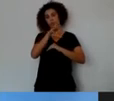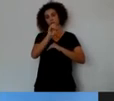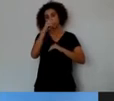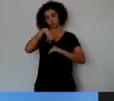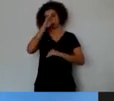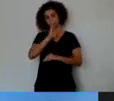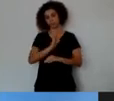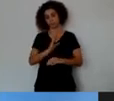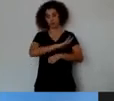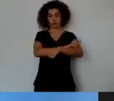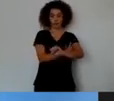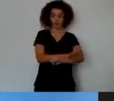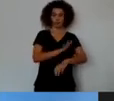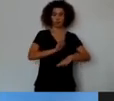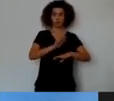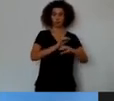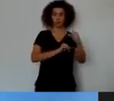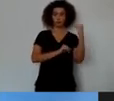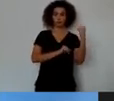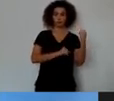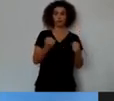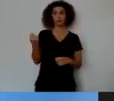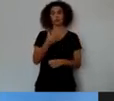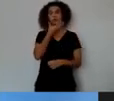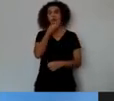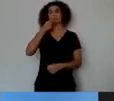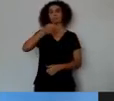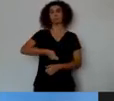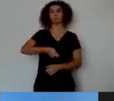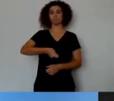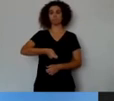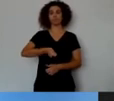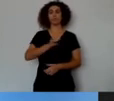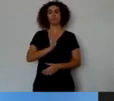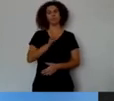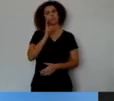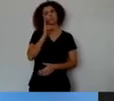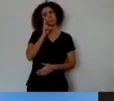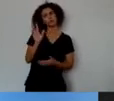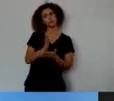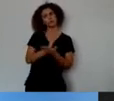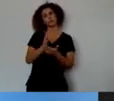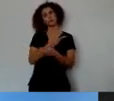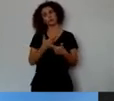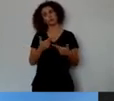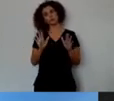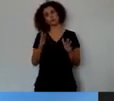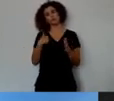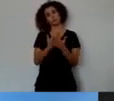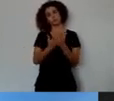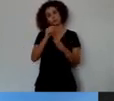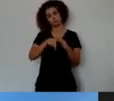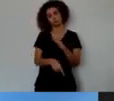muito mais forte do que o machismo. E eu já vi algumas discussões sobre isso, só que eu ainda não me aprofundei muito. É uma